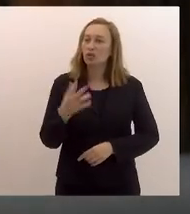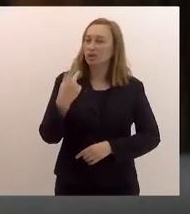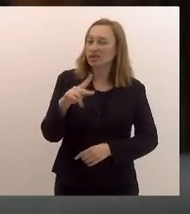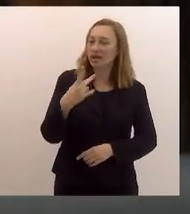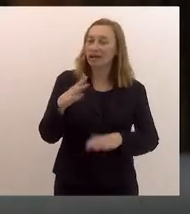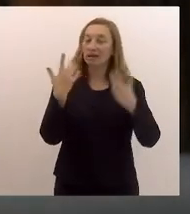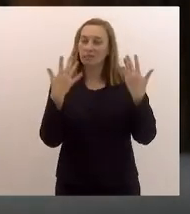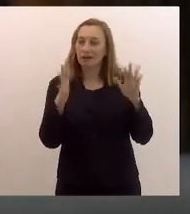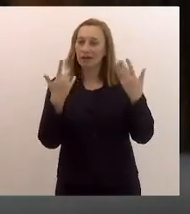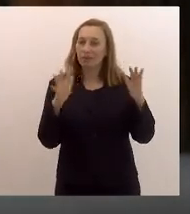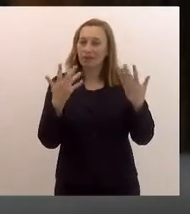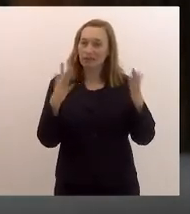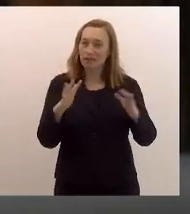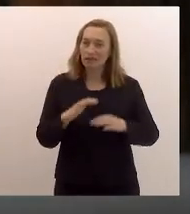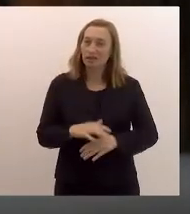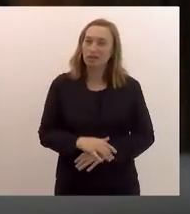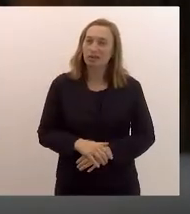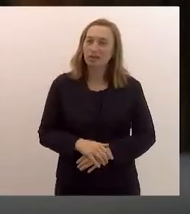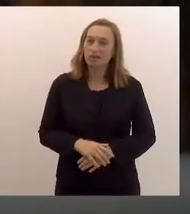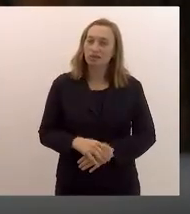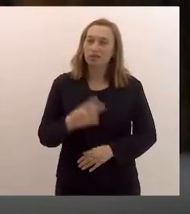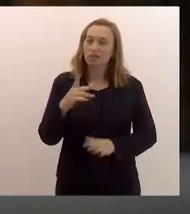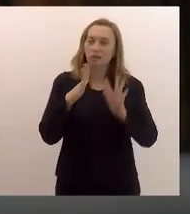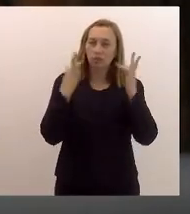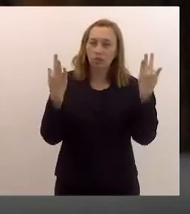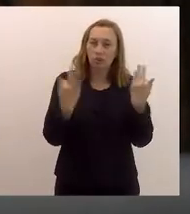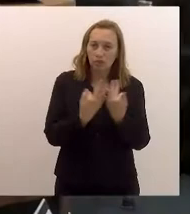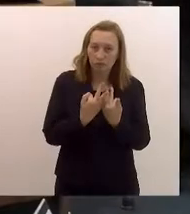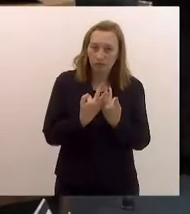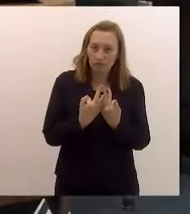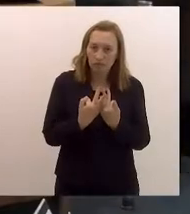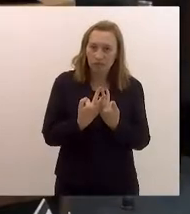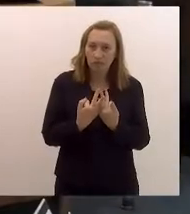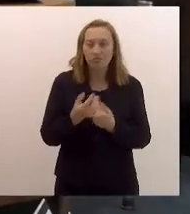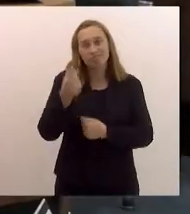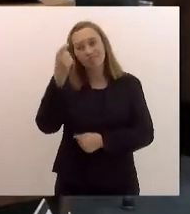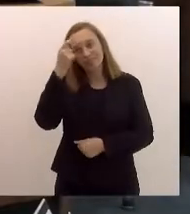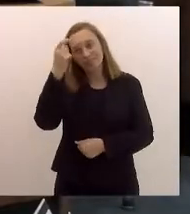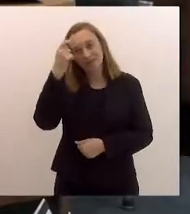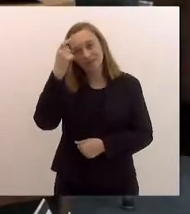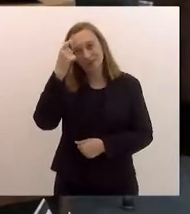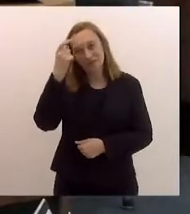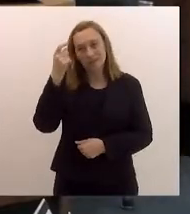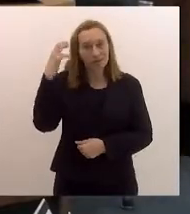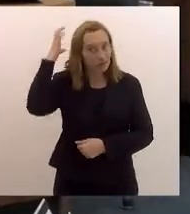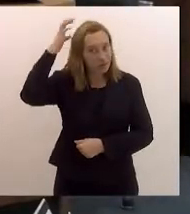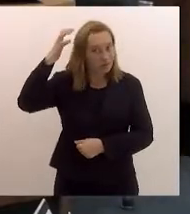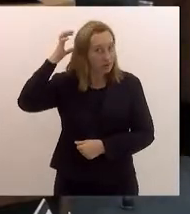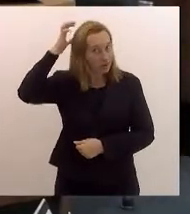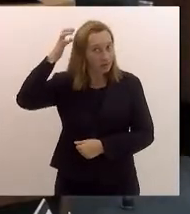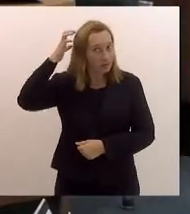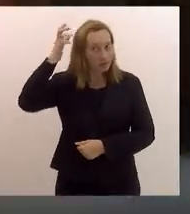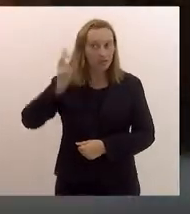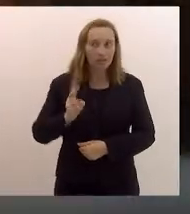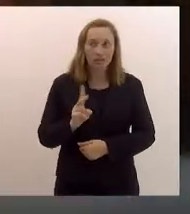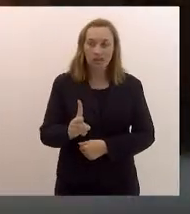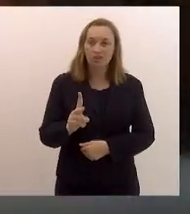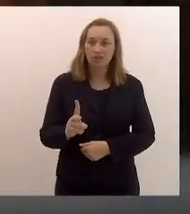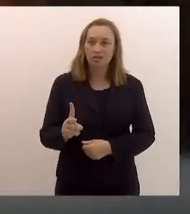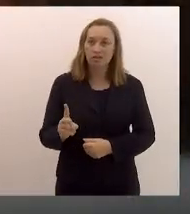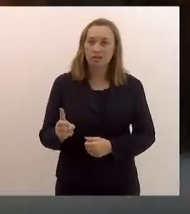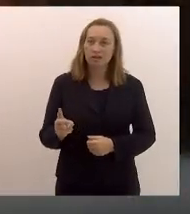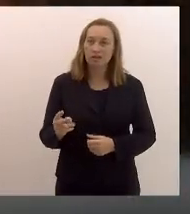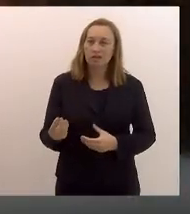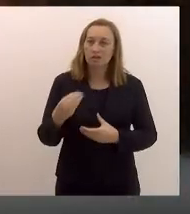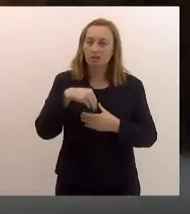saudar sua família EA memória de Marielle Franco que sempre estará presente